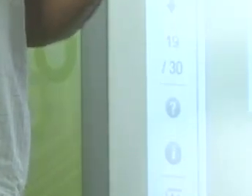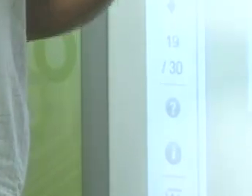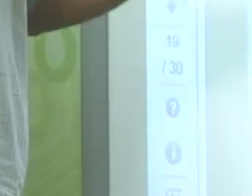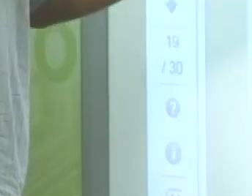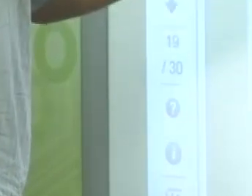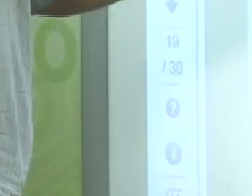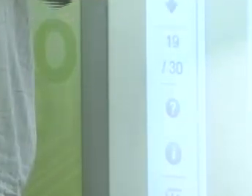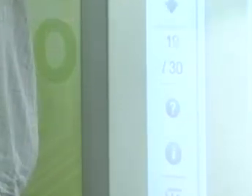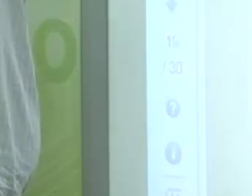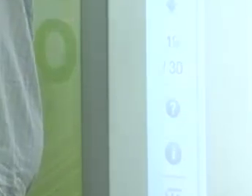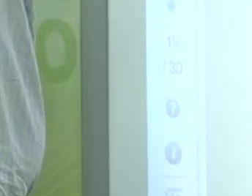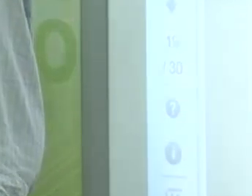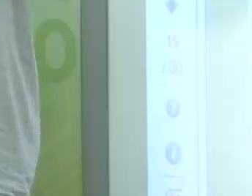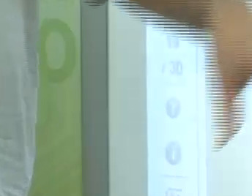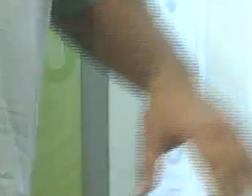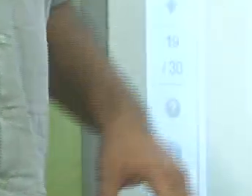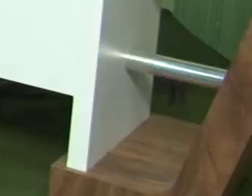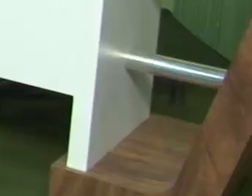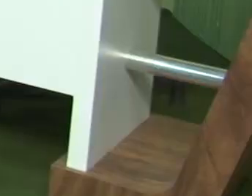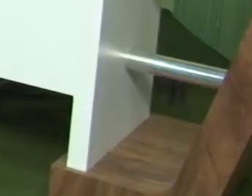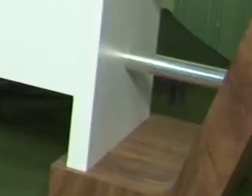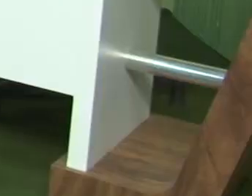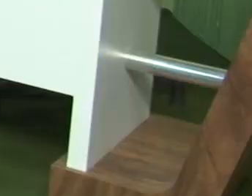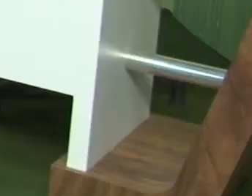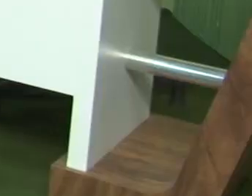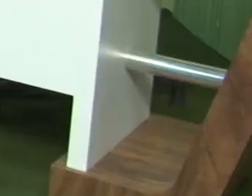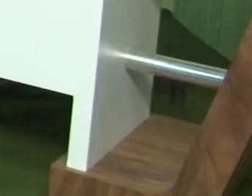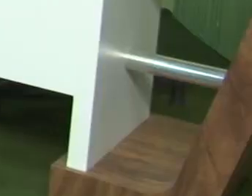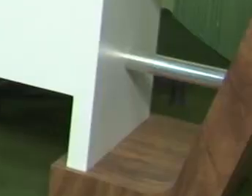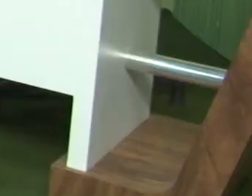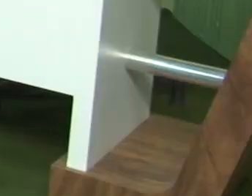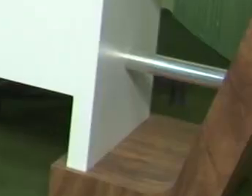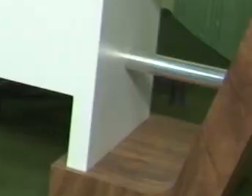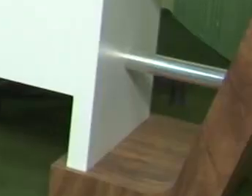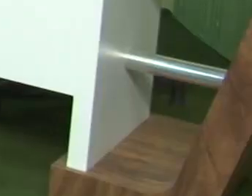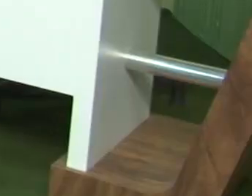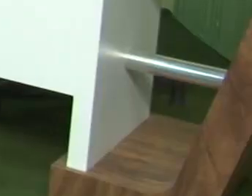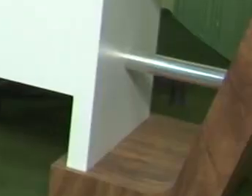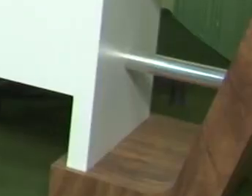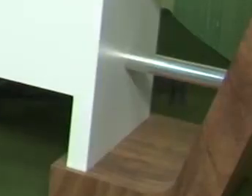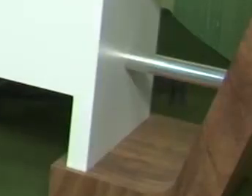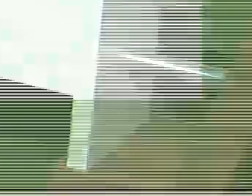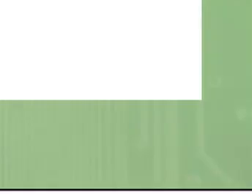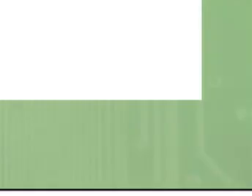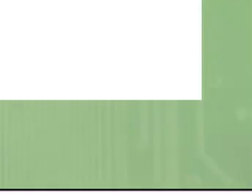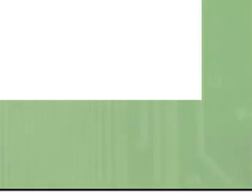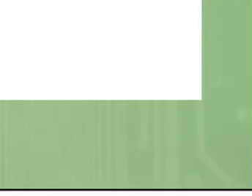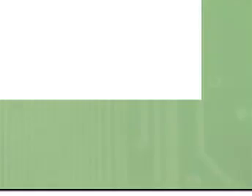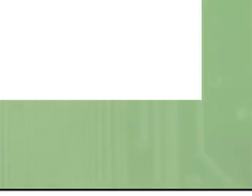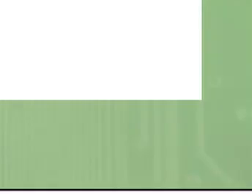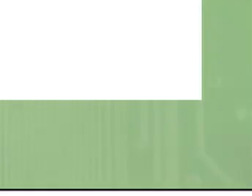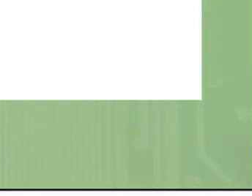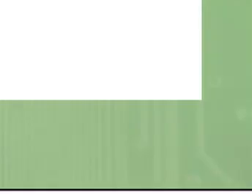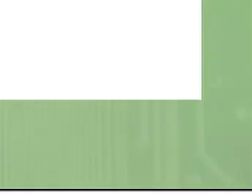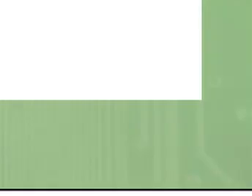fechar aqui. Eu vou mexer essa tela aqui, a gente não tem uma tela em branco, mas vamos lá tentar modelar aqui.